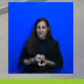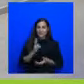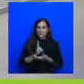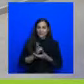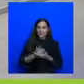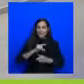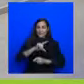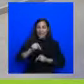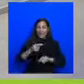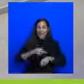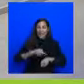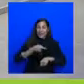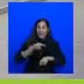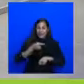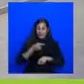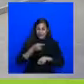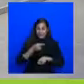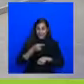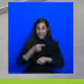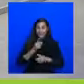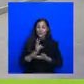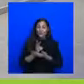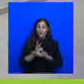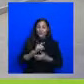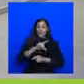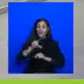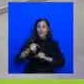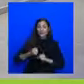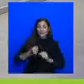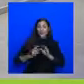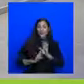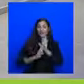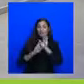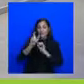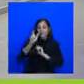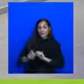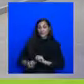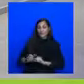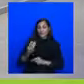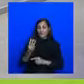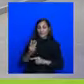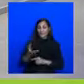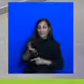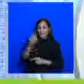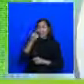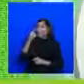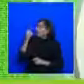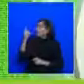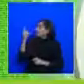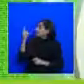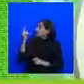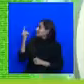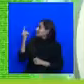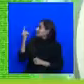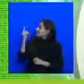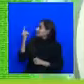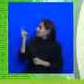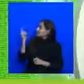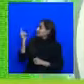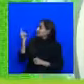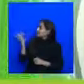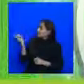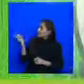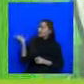Vamos seguir sorteando. Agora passaremos ao sorteio do número correspondente à coluna número 3. Bola posicionada,